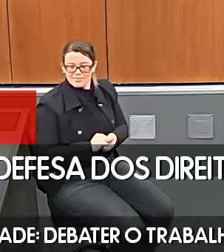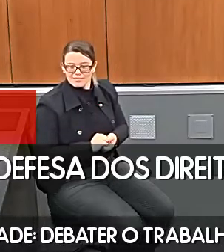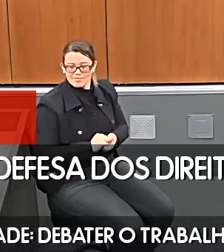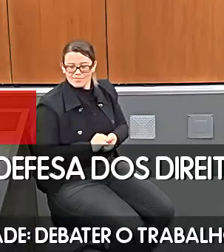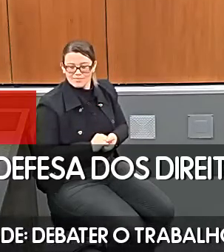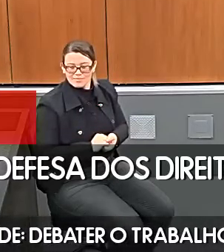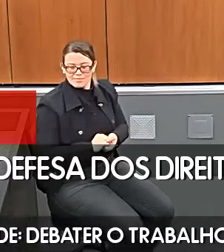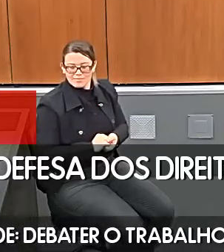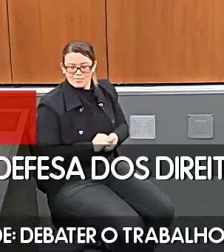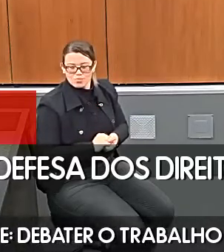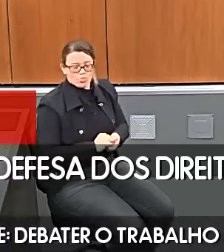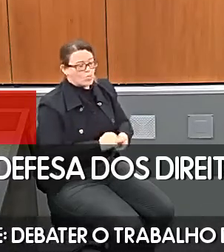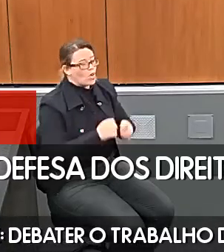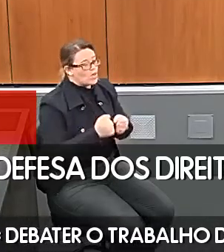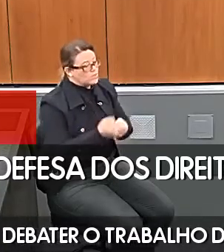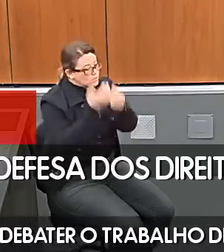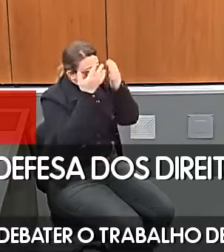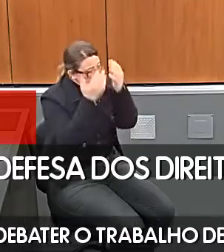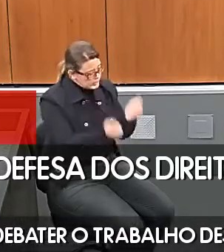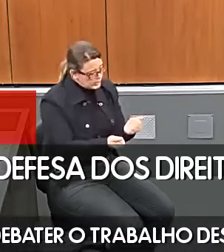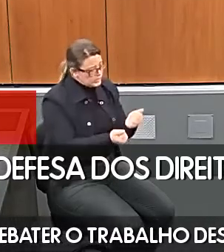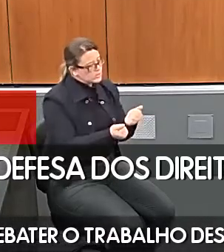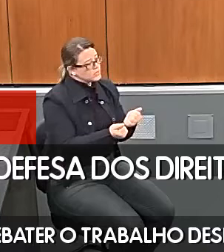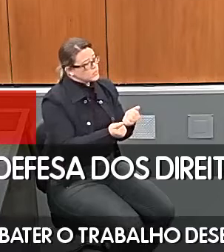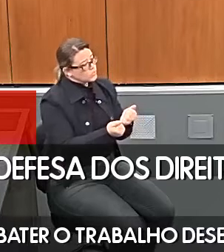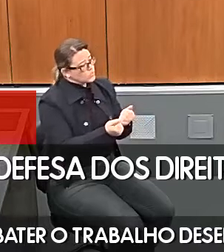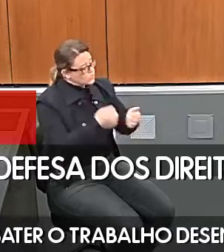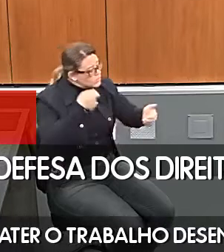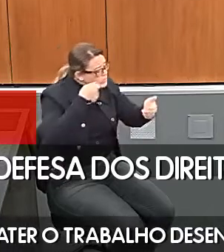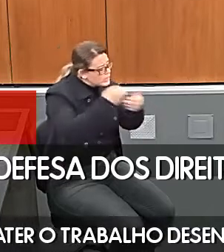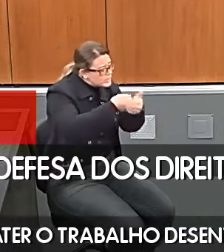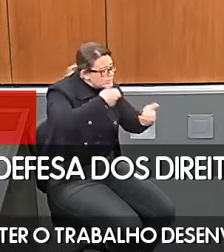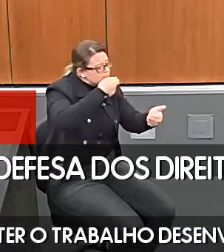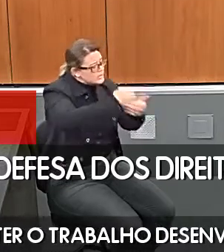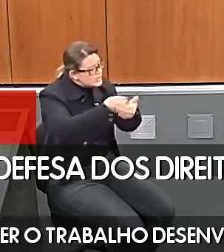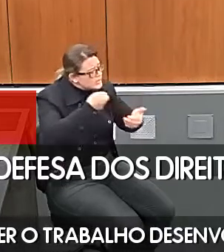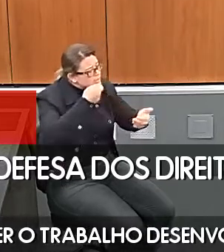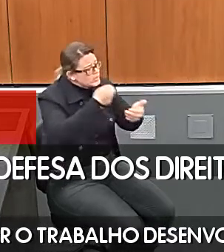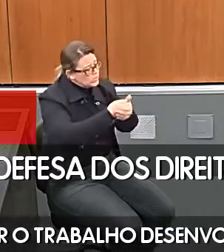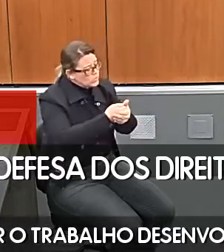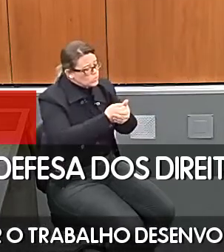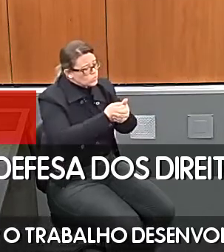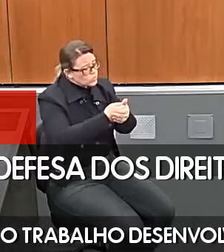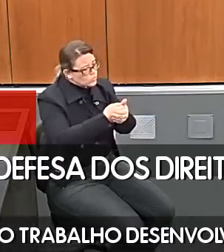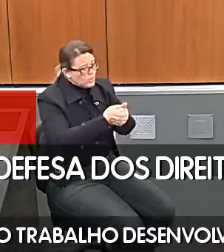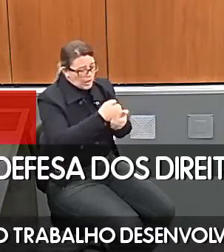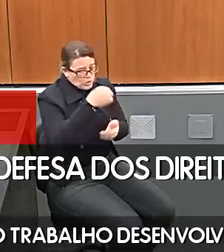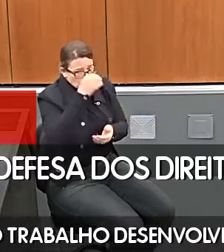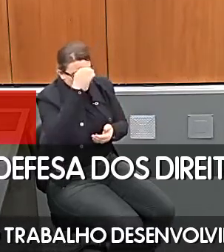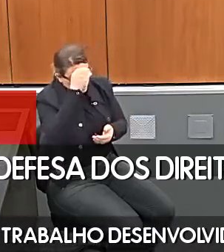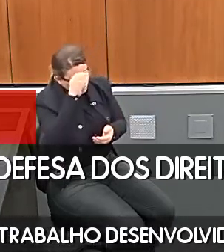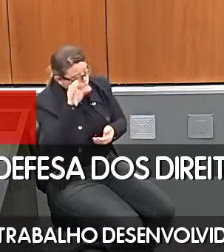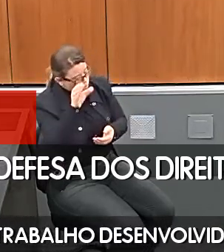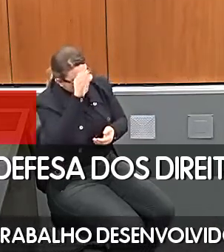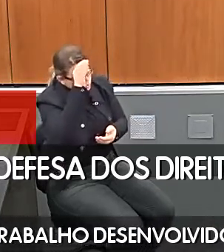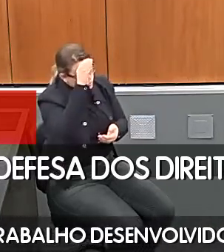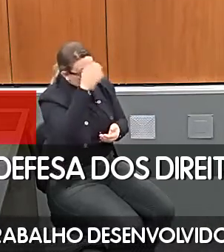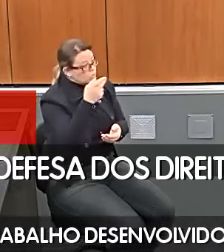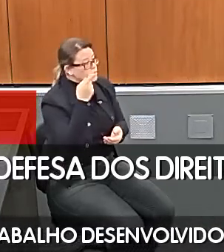Isso. Eu abracei essa causa junto com ela devido ao acompanhar, né, do Pedro, né, do filho dela.